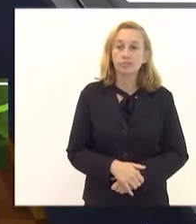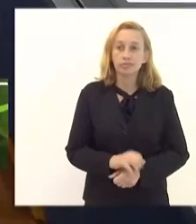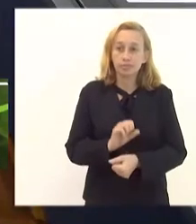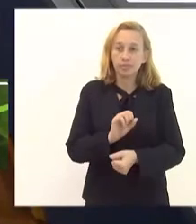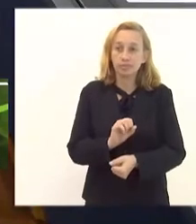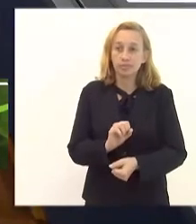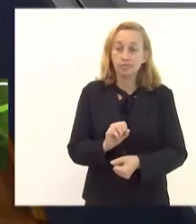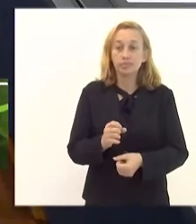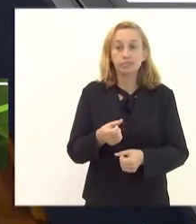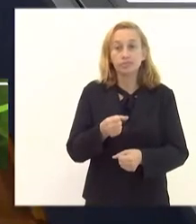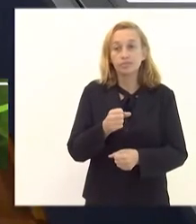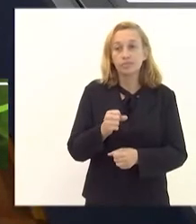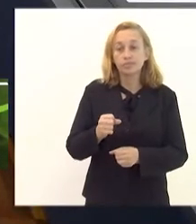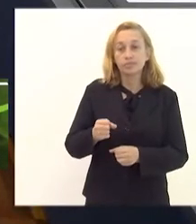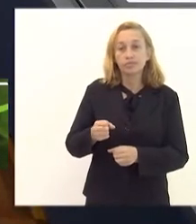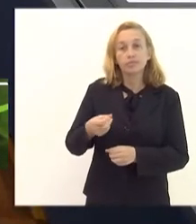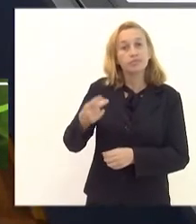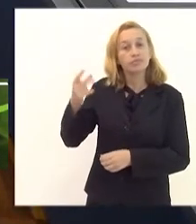gente